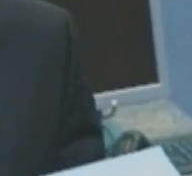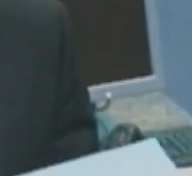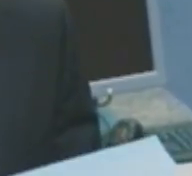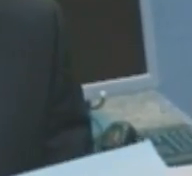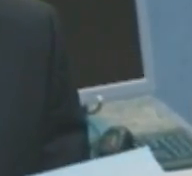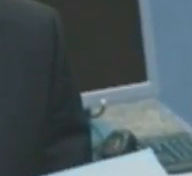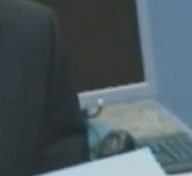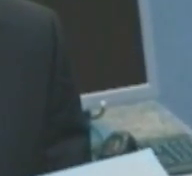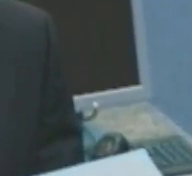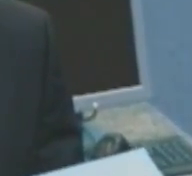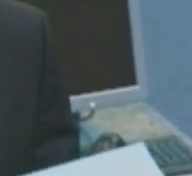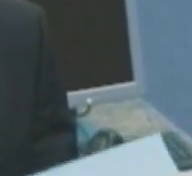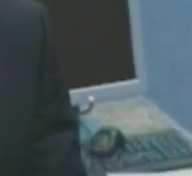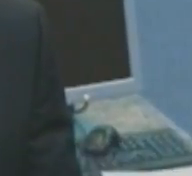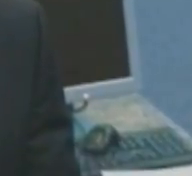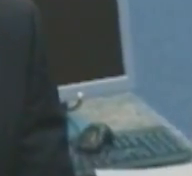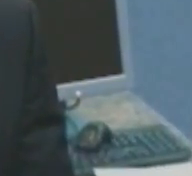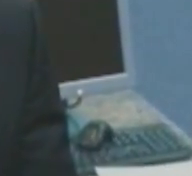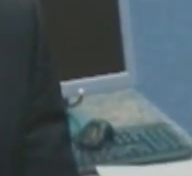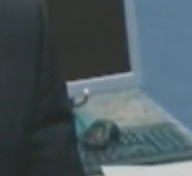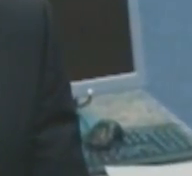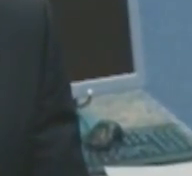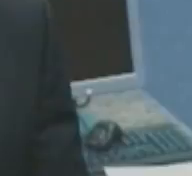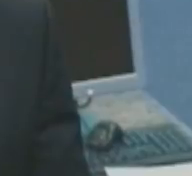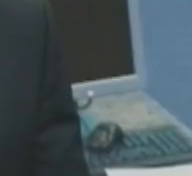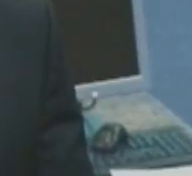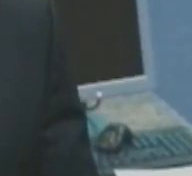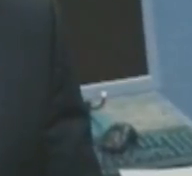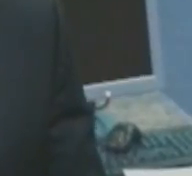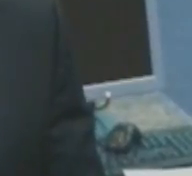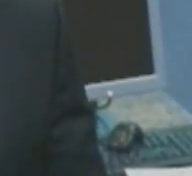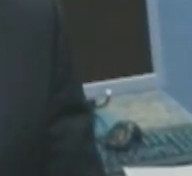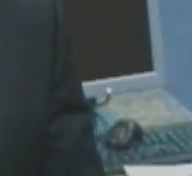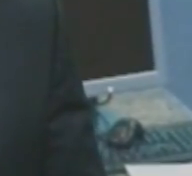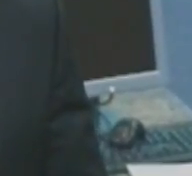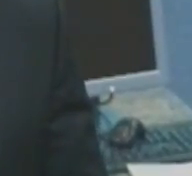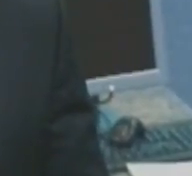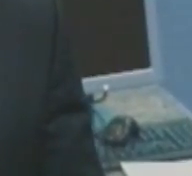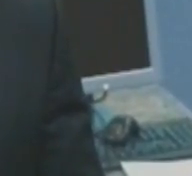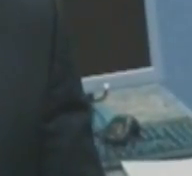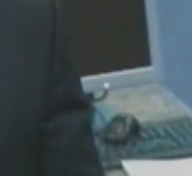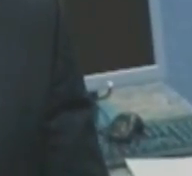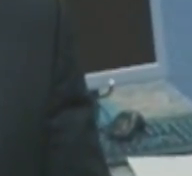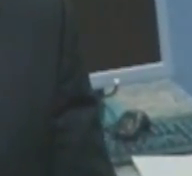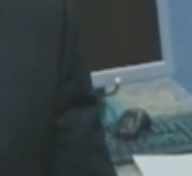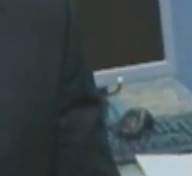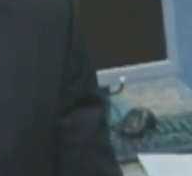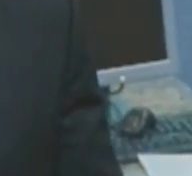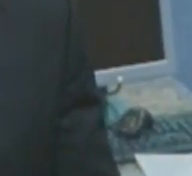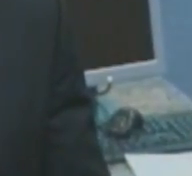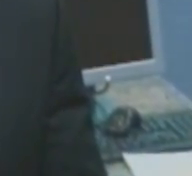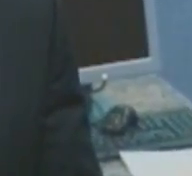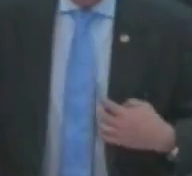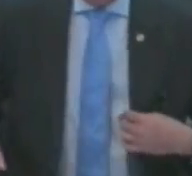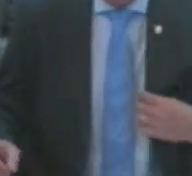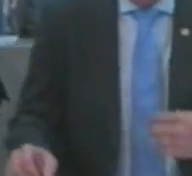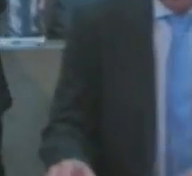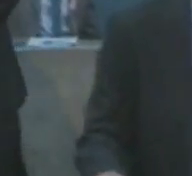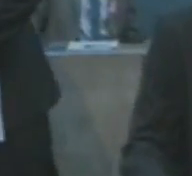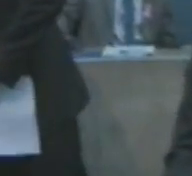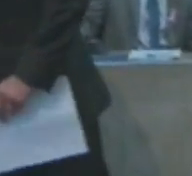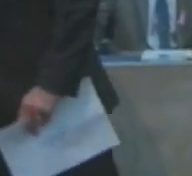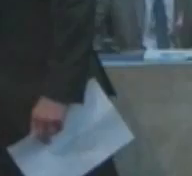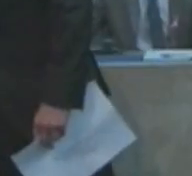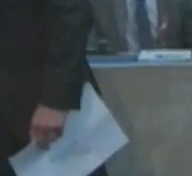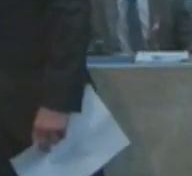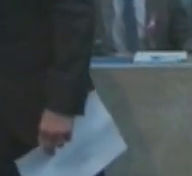advogado, mas ressaltou que tem compromissos com o povo dos Inhamuns e com a população de Parambu, em particular. Nas